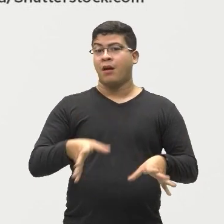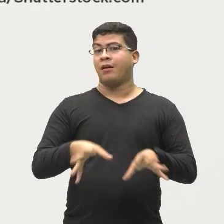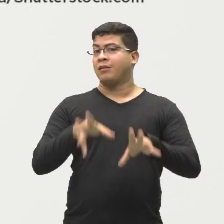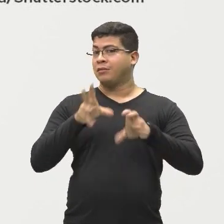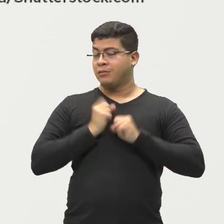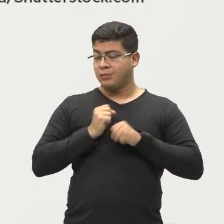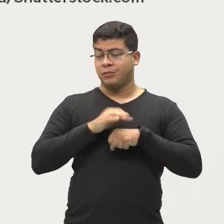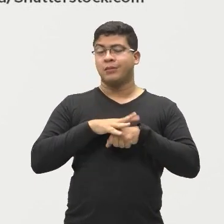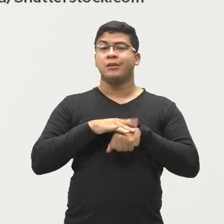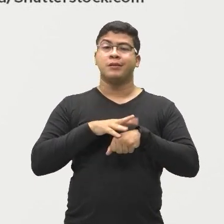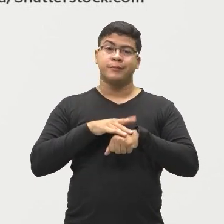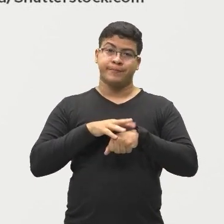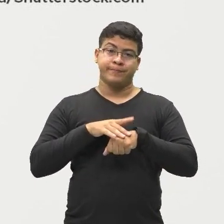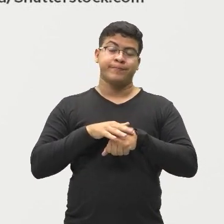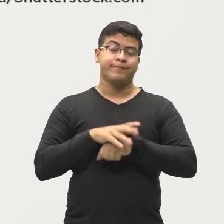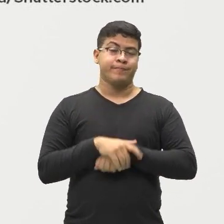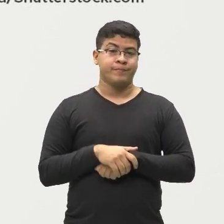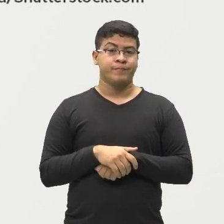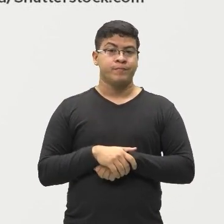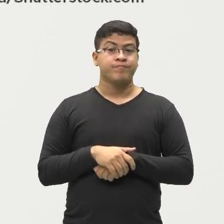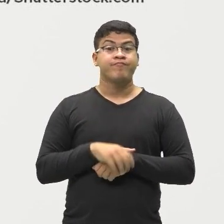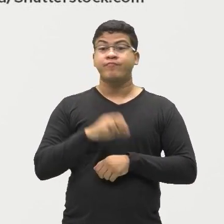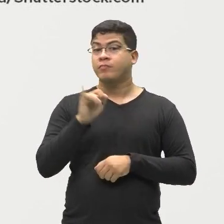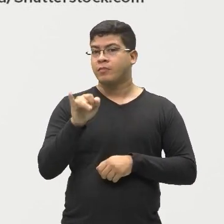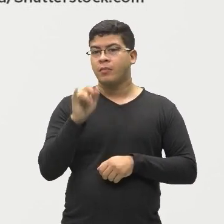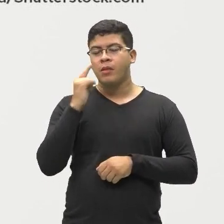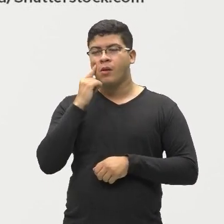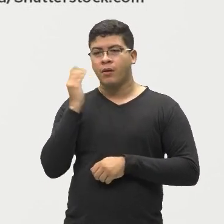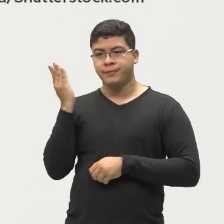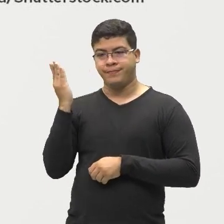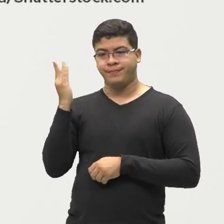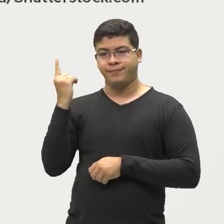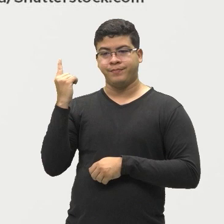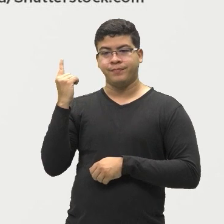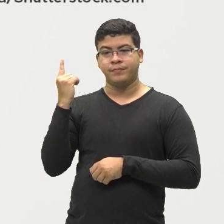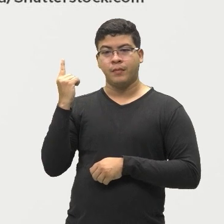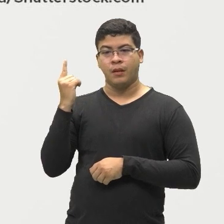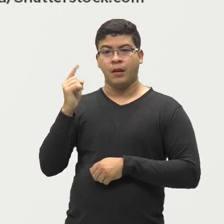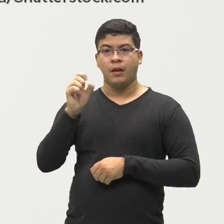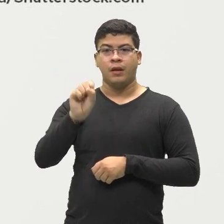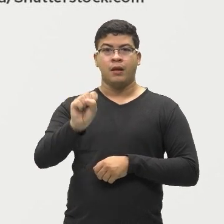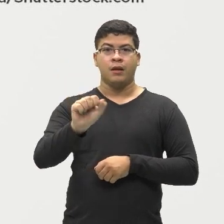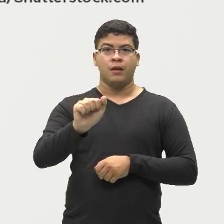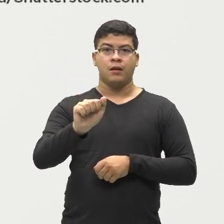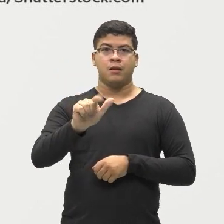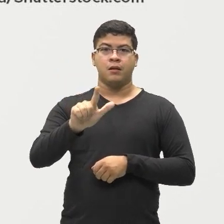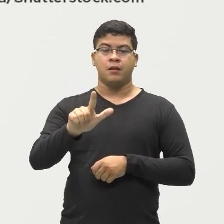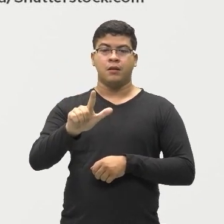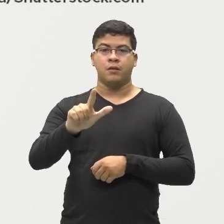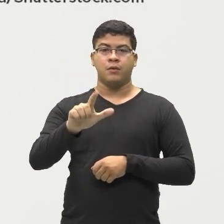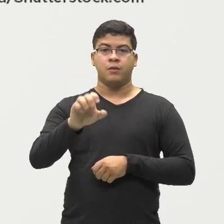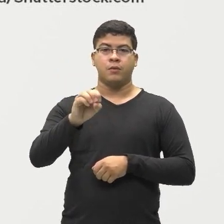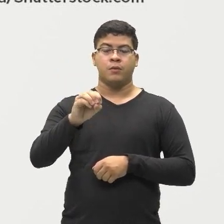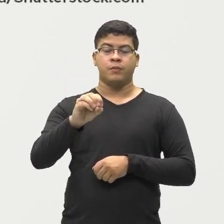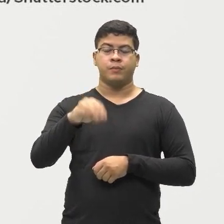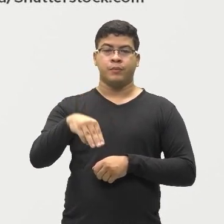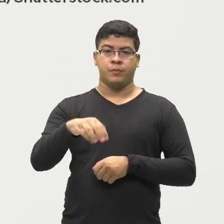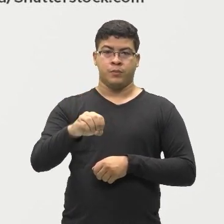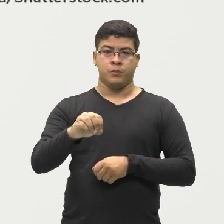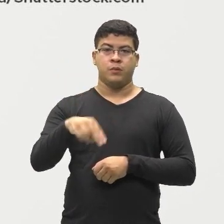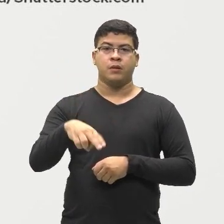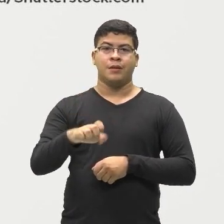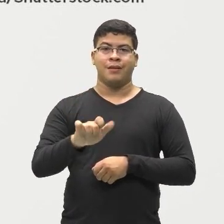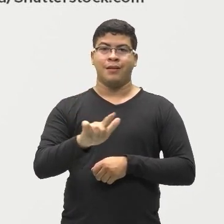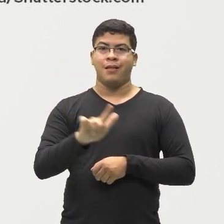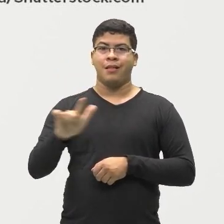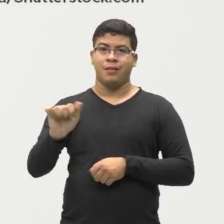desse tipo de bactéria. Se ela estiver ali no alimento e se eu ingerir esse alimento contaminado, ou então a água contaminada